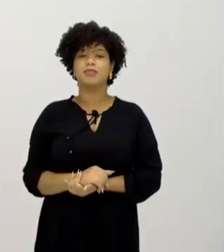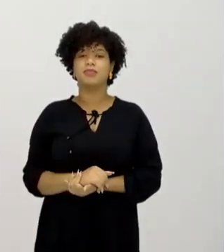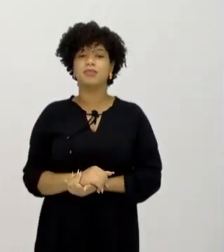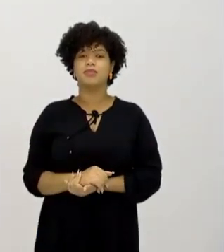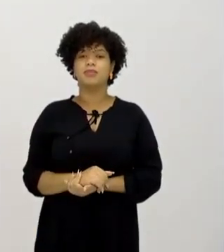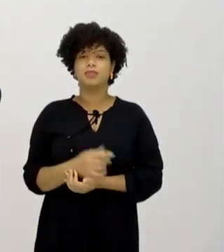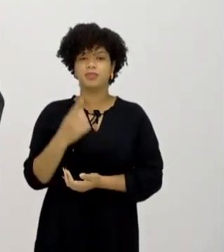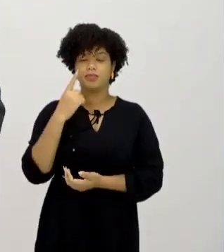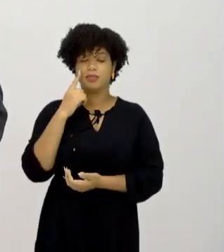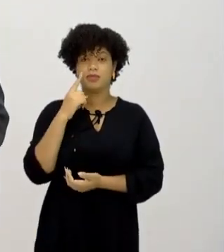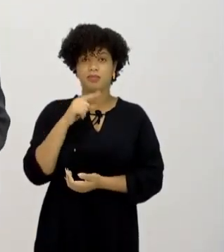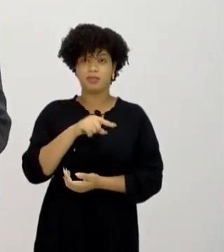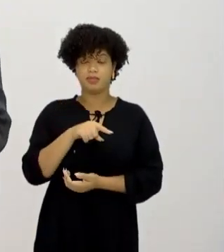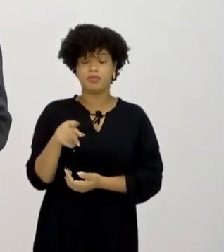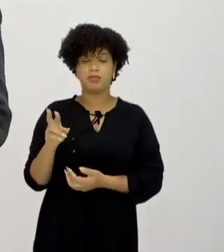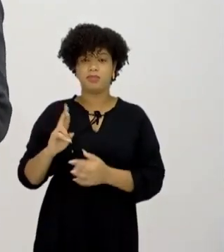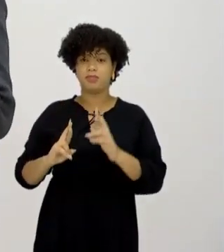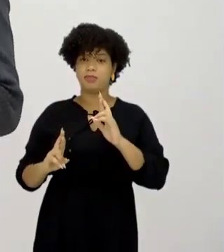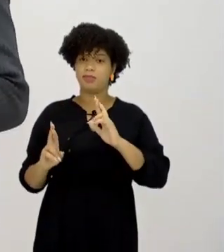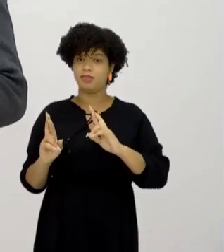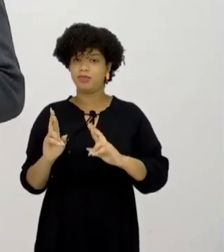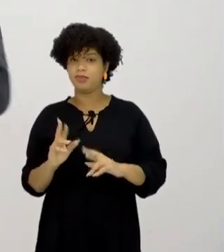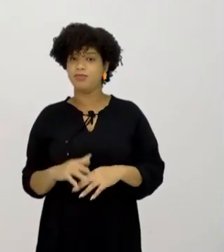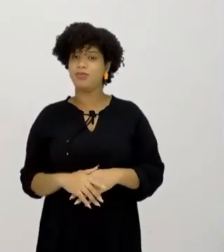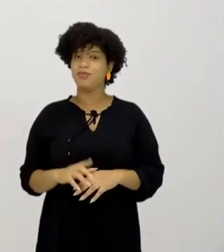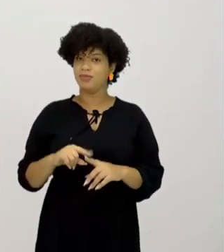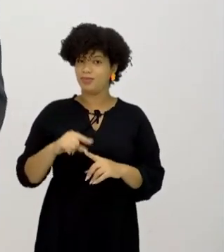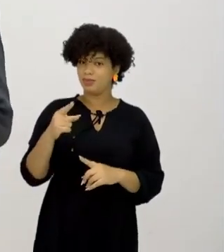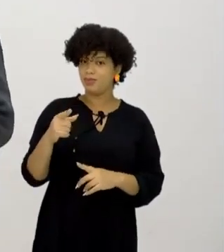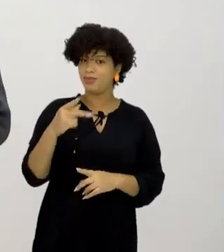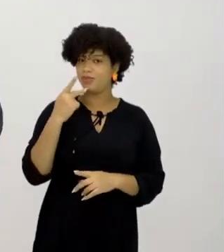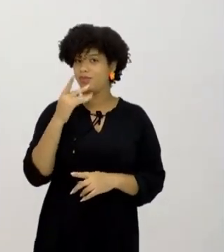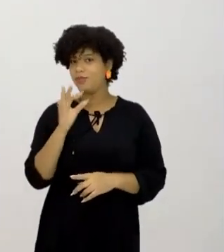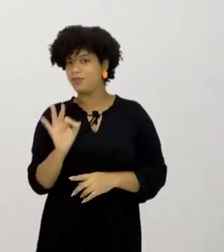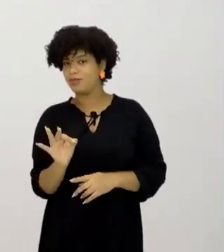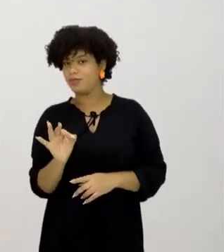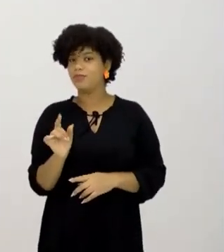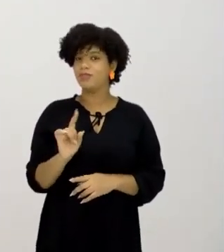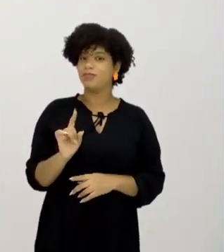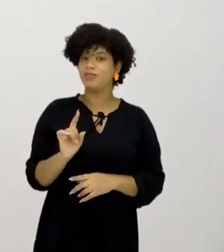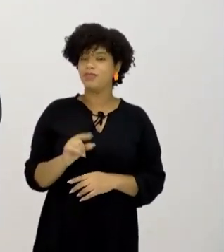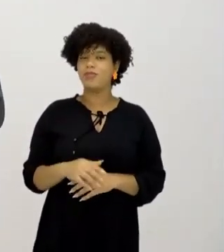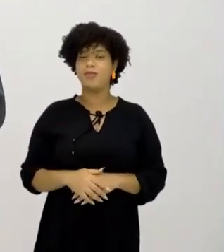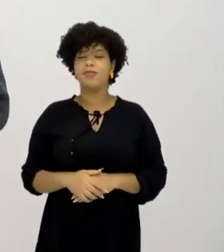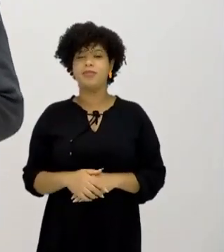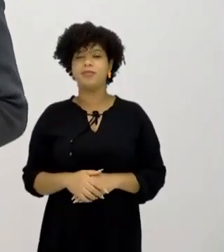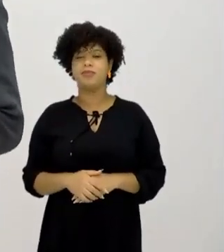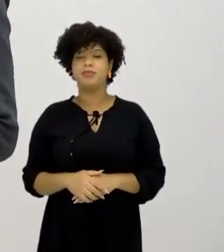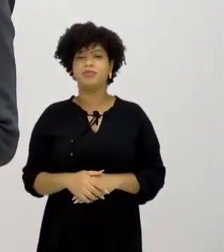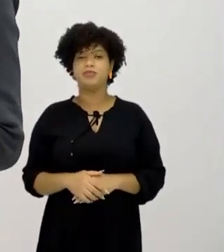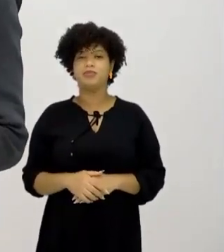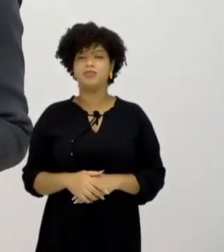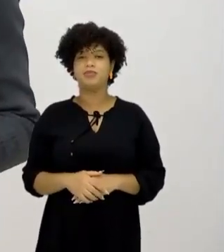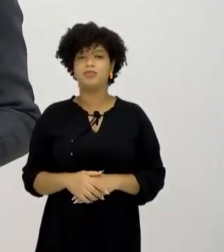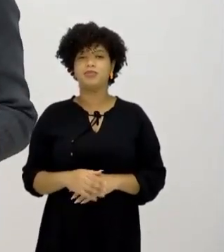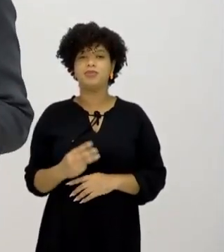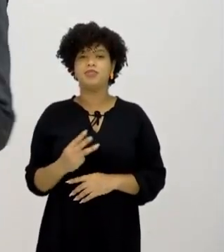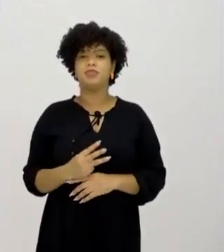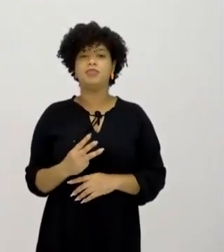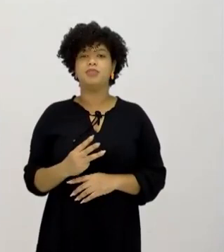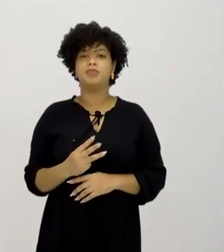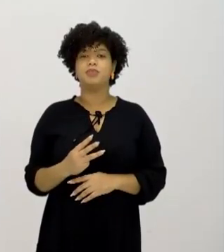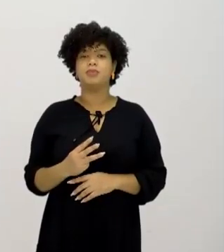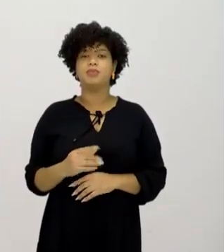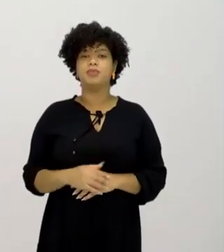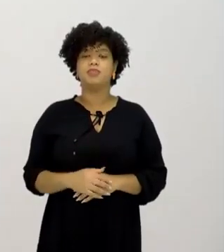Olha, a galera respondeu aqui, mas você depois faz a aferição, hein? Tá bom. Em terceiro lugar, a terra